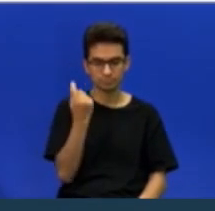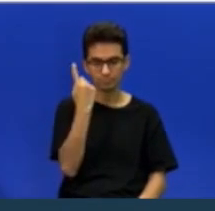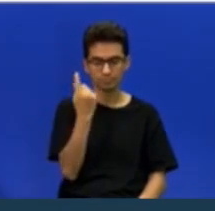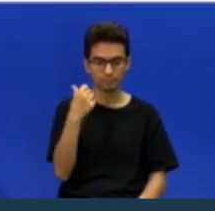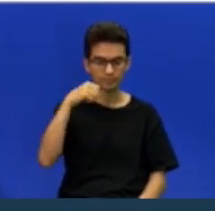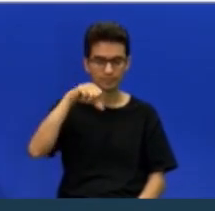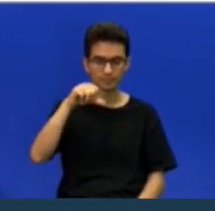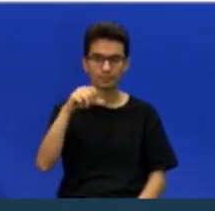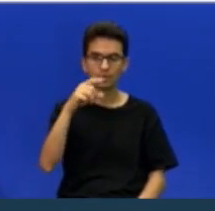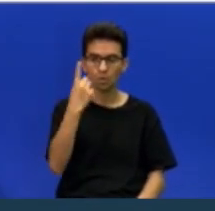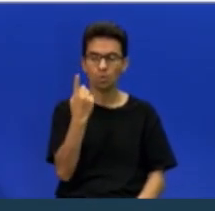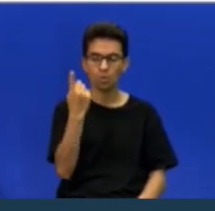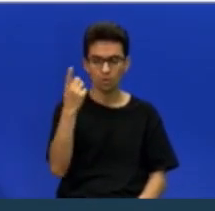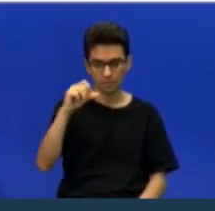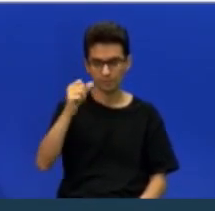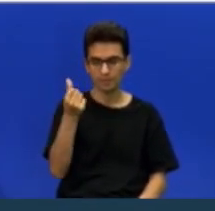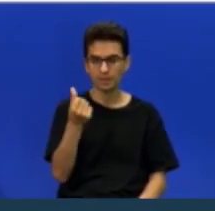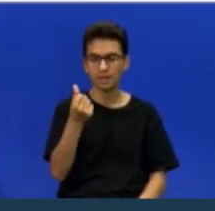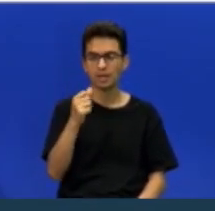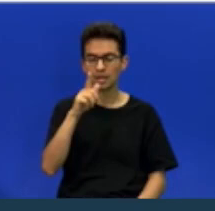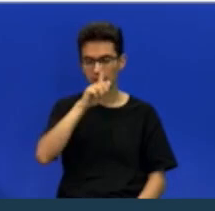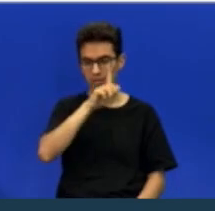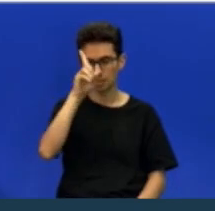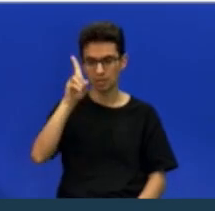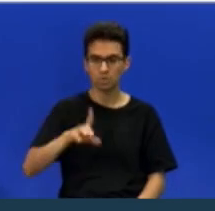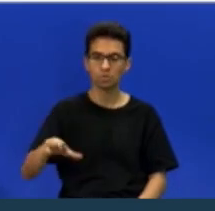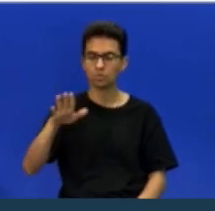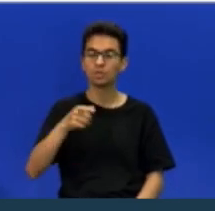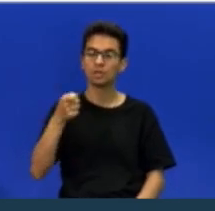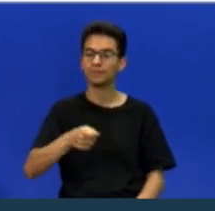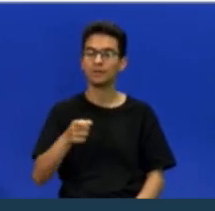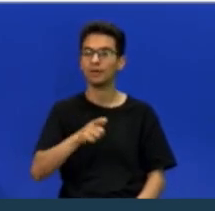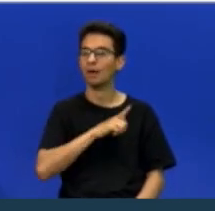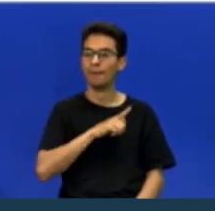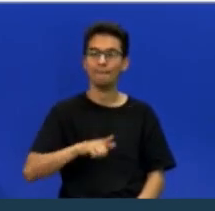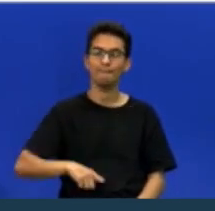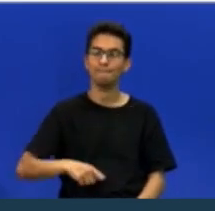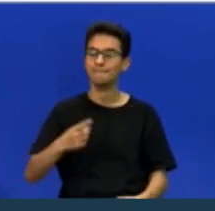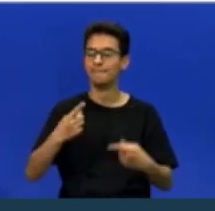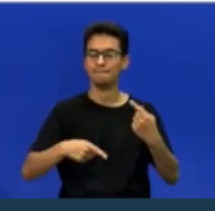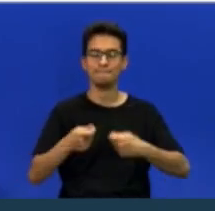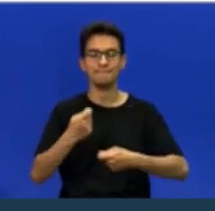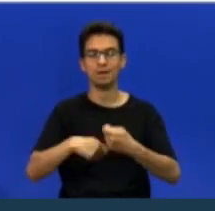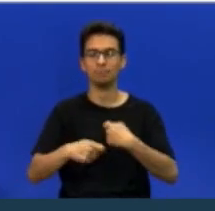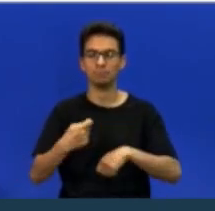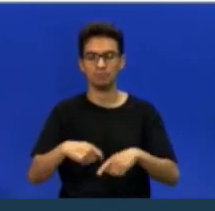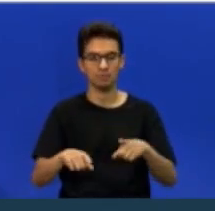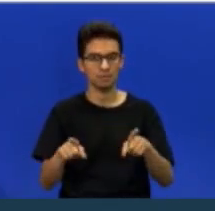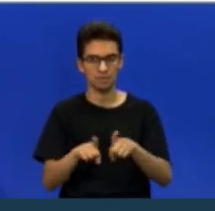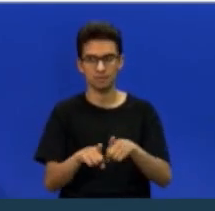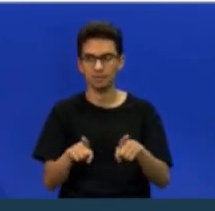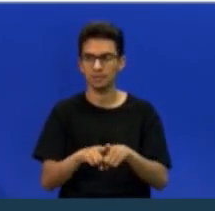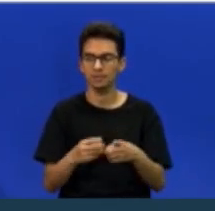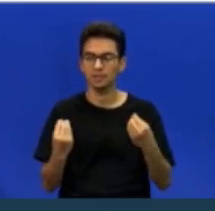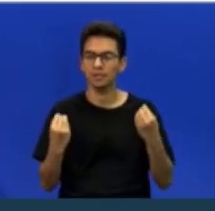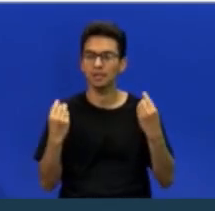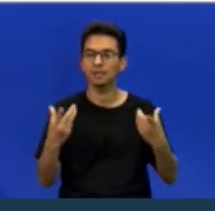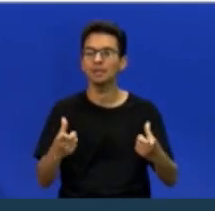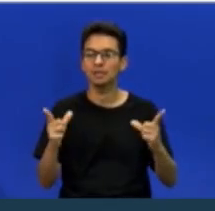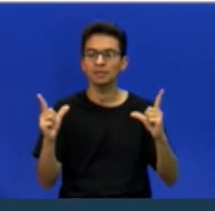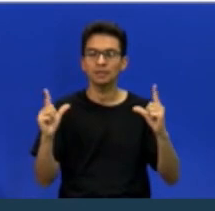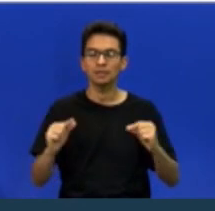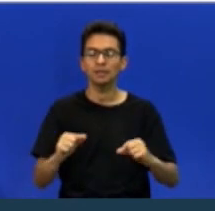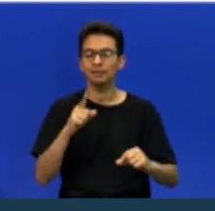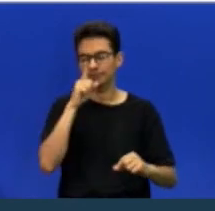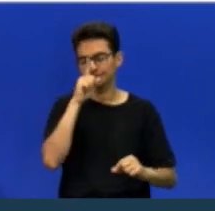saúde é direito de todos e dever do Estado, garantindo, mediante políticas sociais e econômicas, que visem a redução do risco de